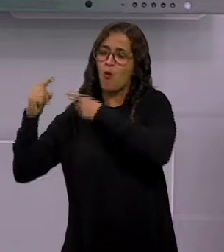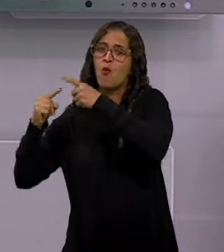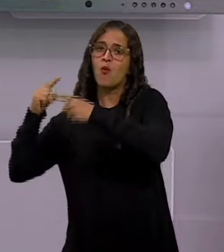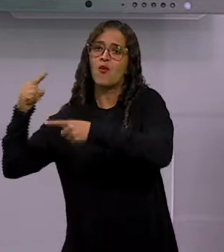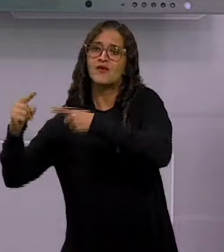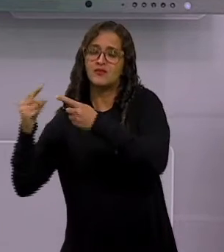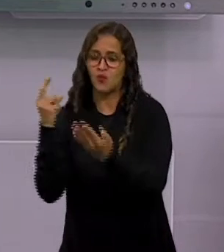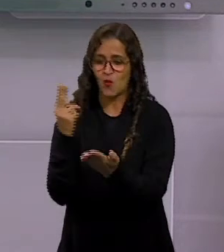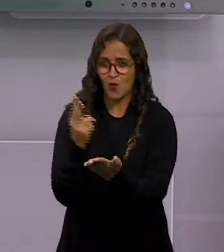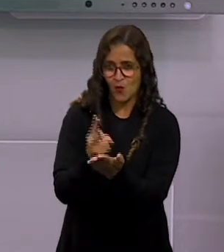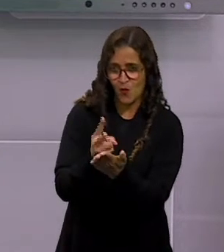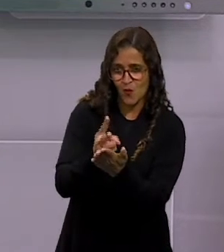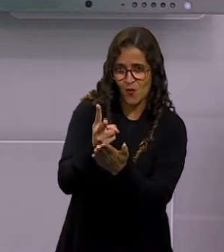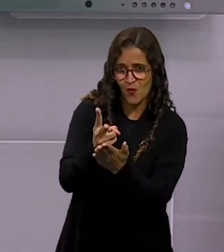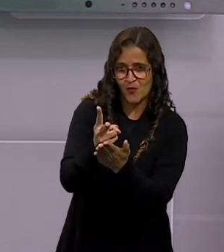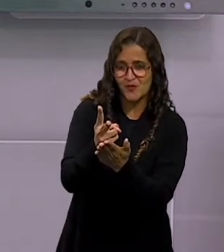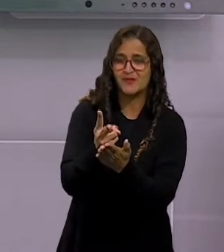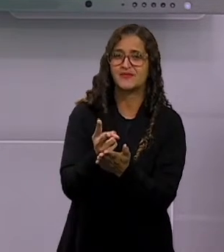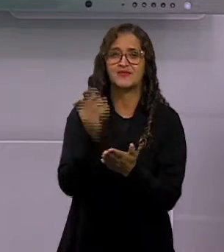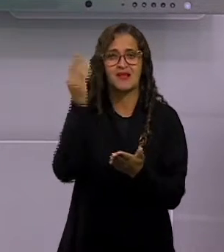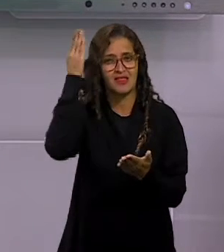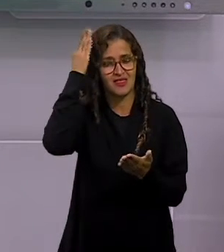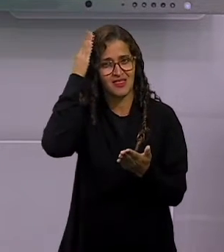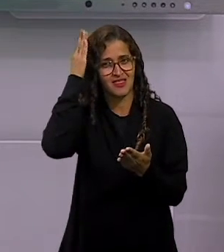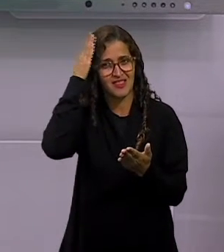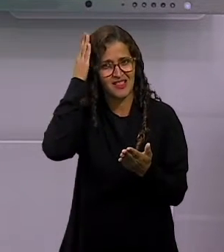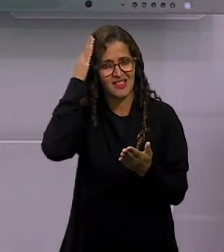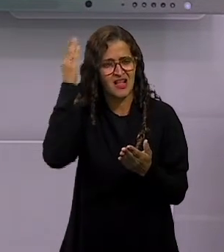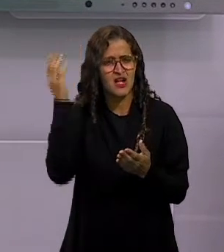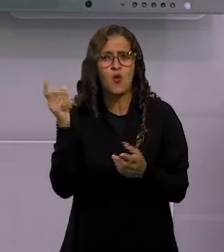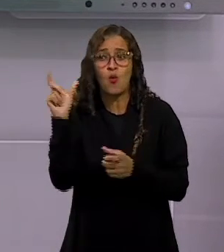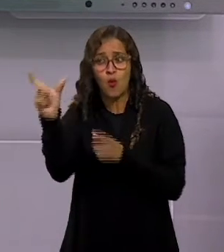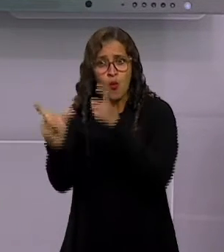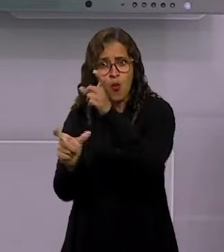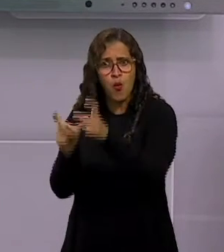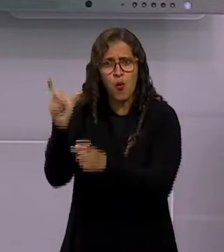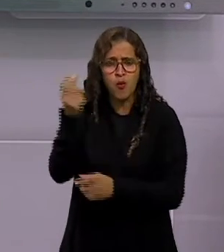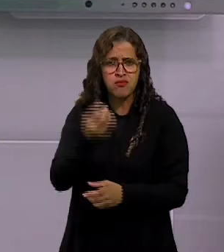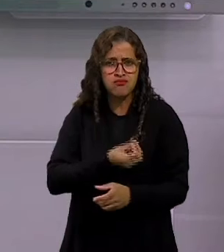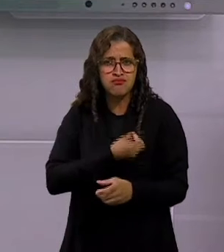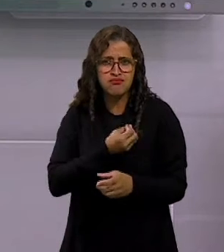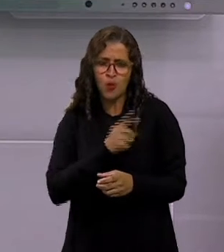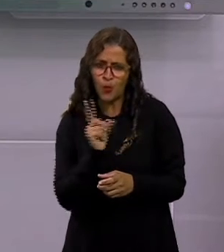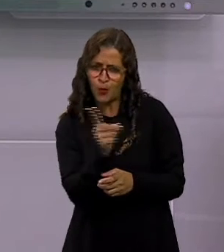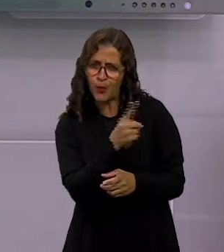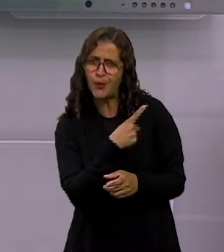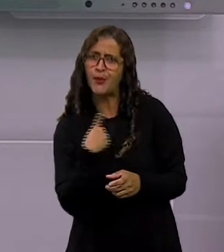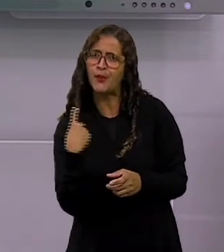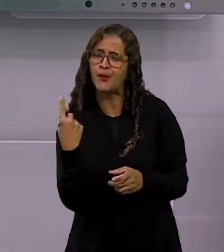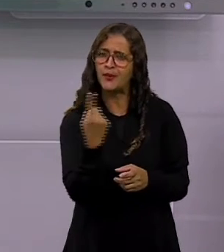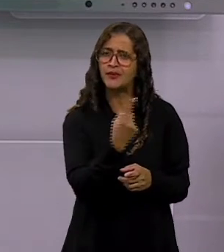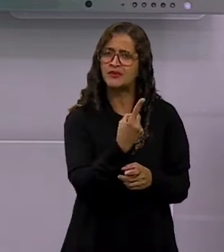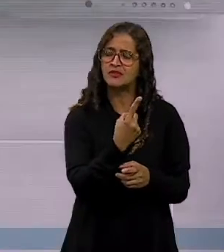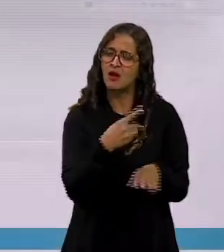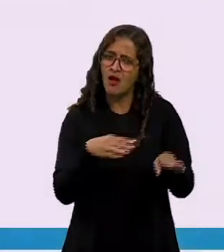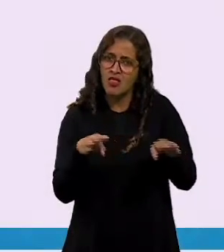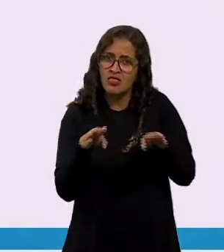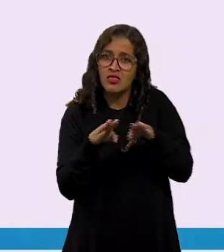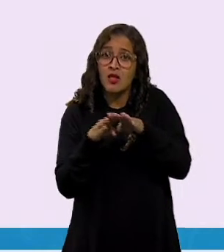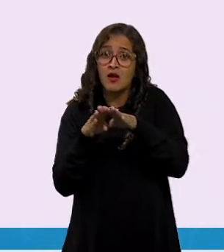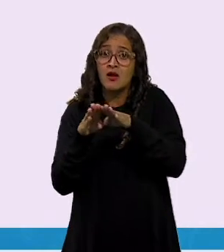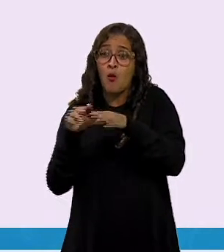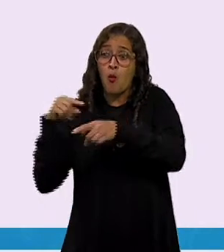reprodução. Então, a gente sabe que todos os seres vivos, não só os animais, nós também, a gente está aqui para evoluir,